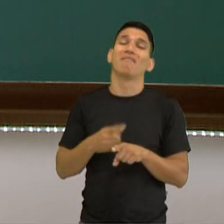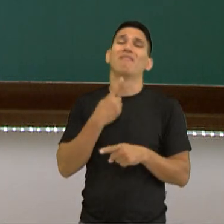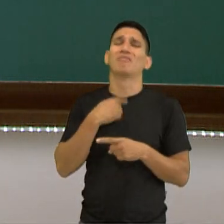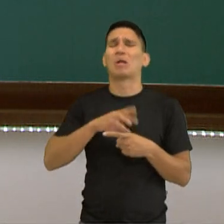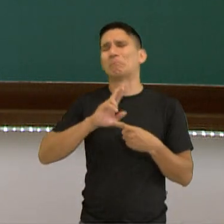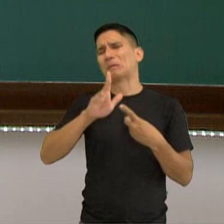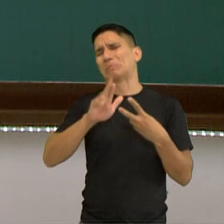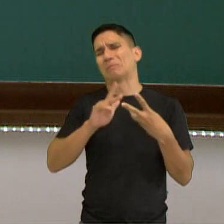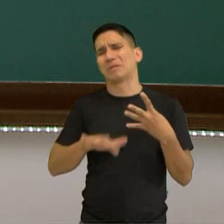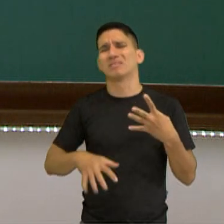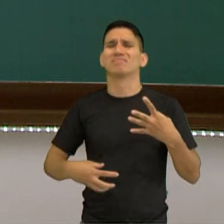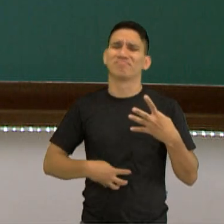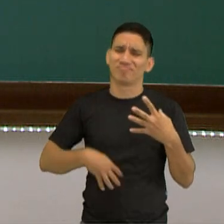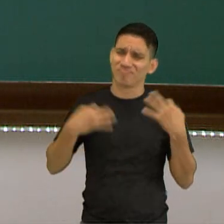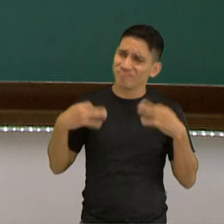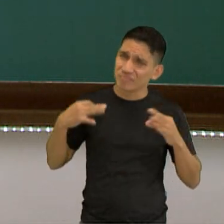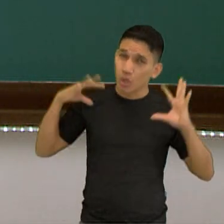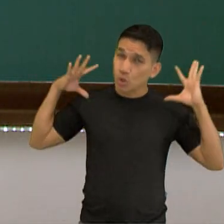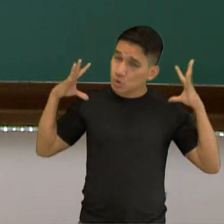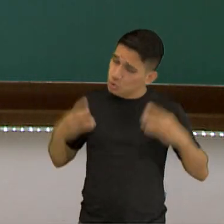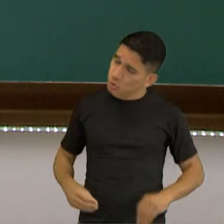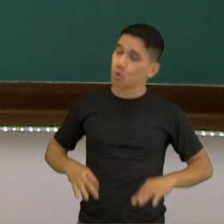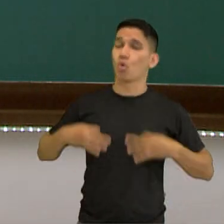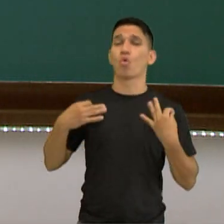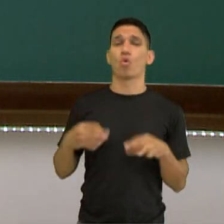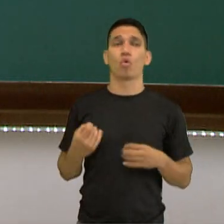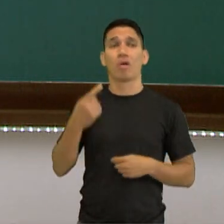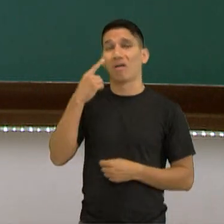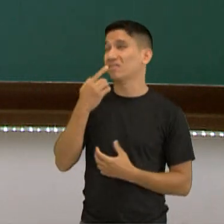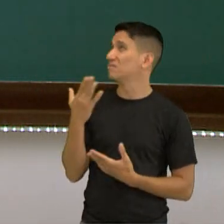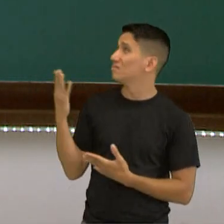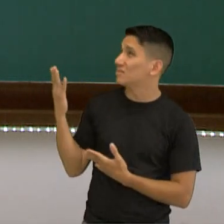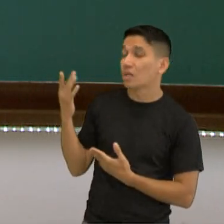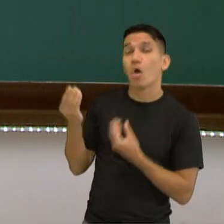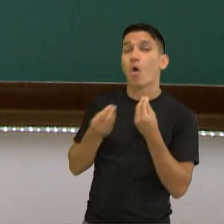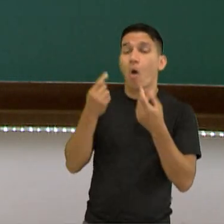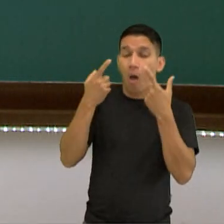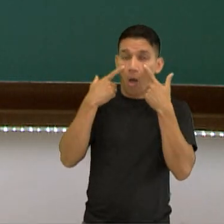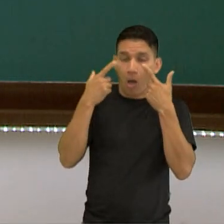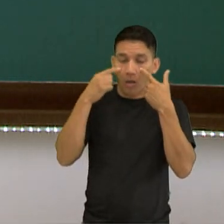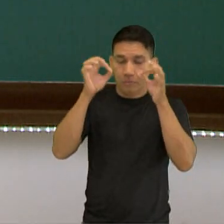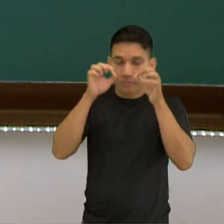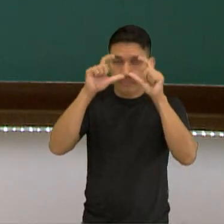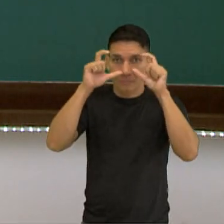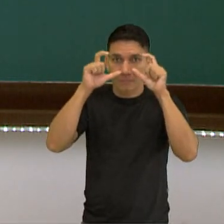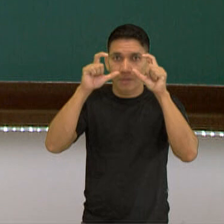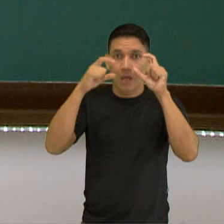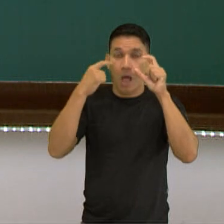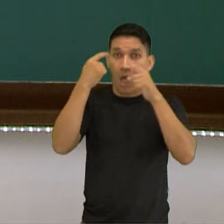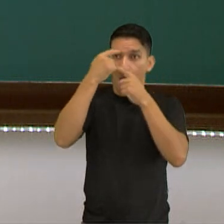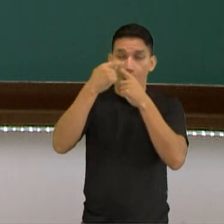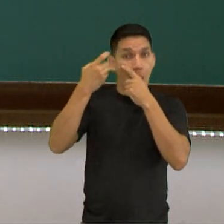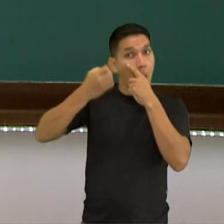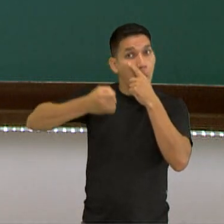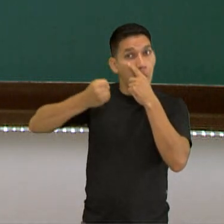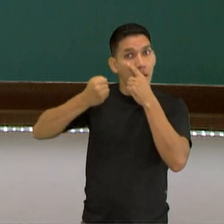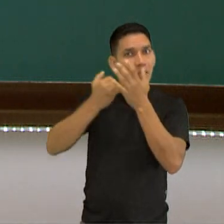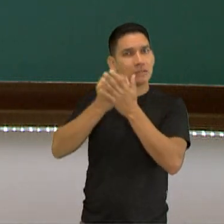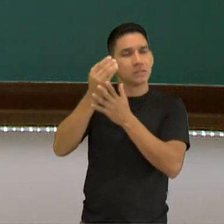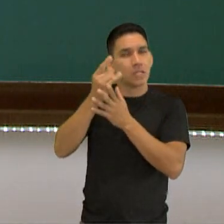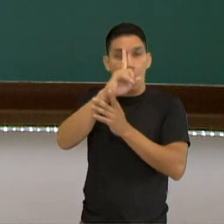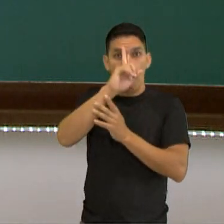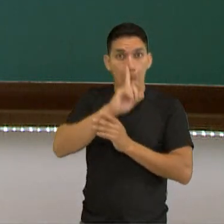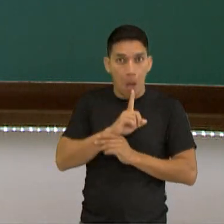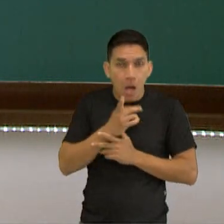de barriga, dor no corpo. A gente fica, olha aqui a imagem do olho, a parte branca do nosso olho fica mais